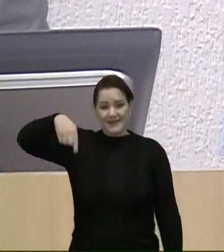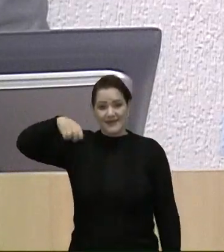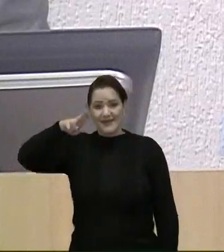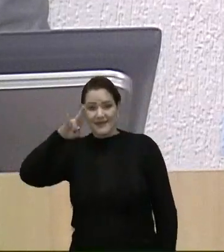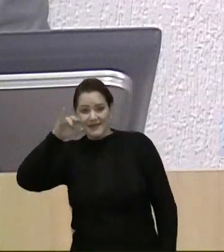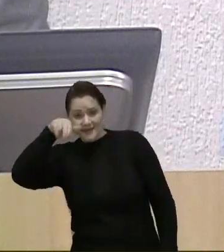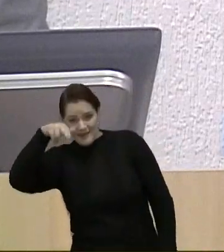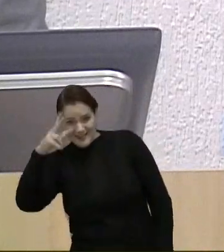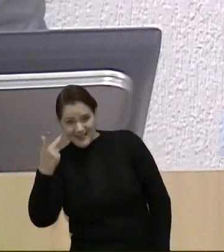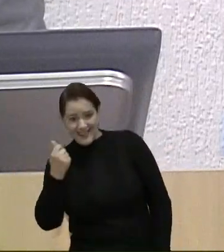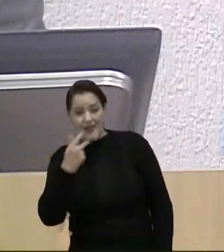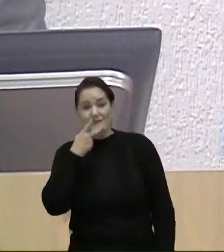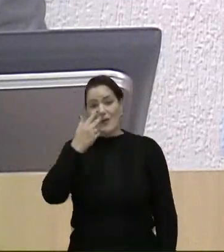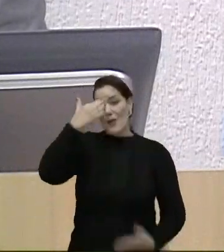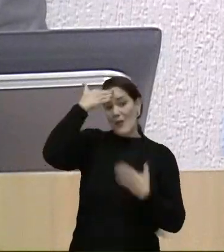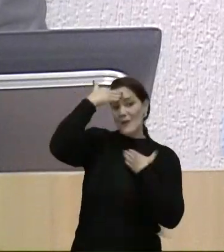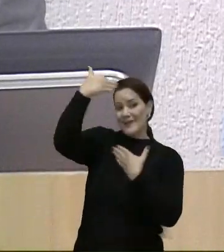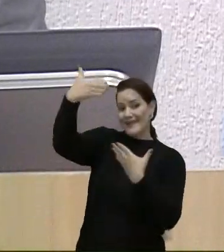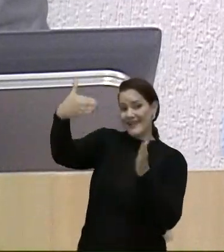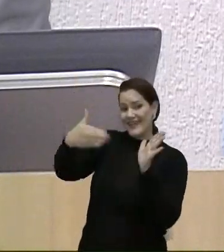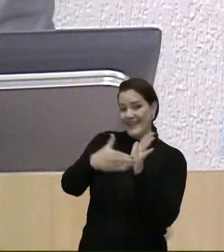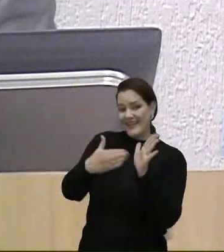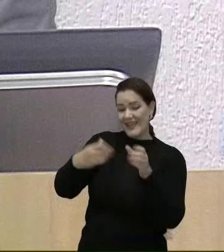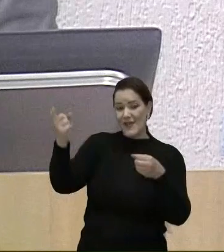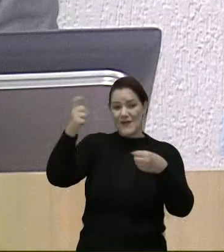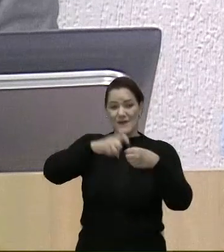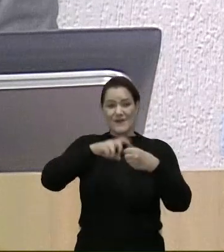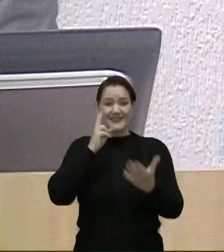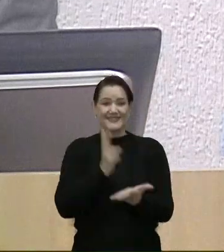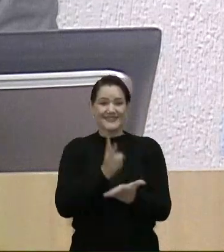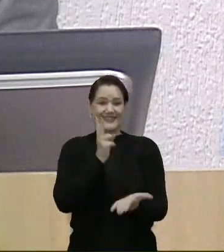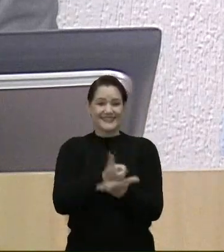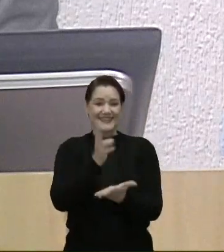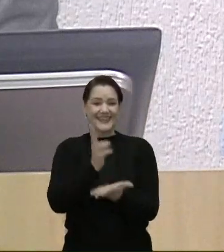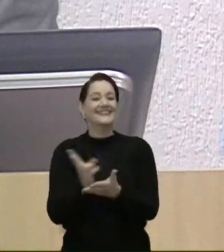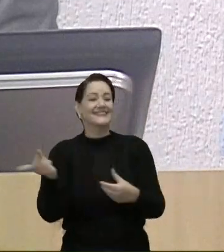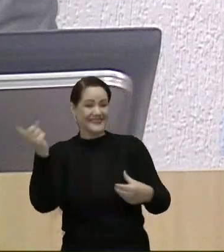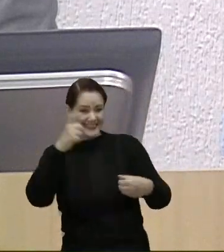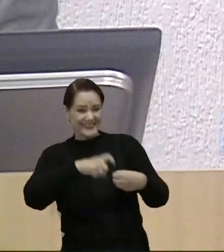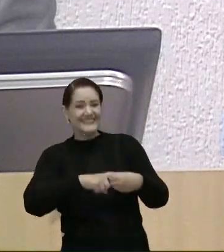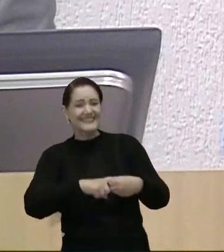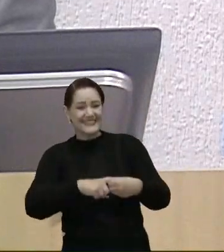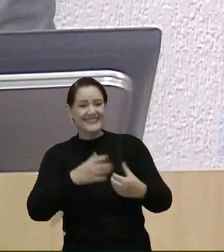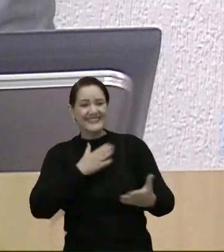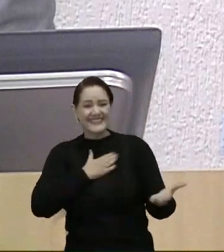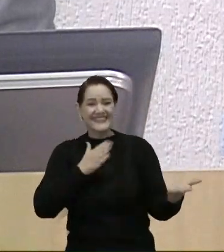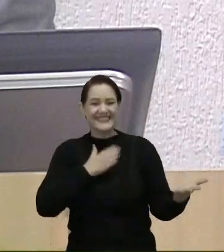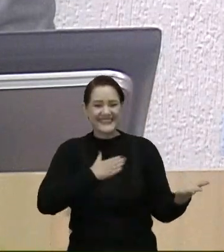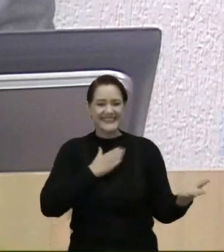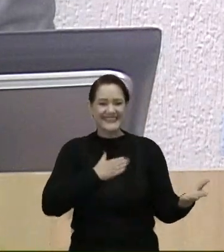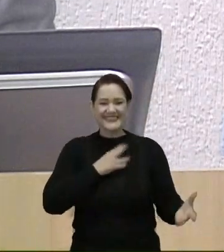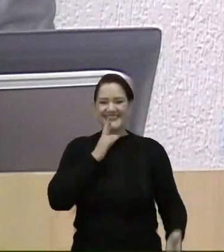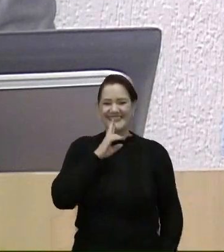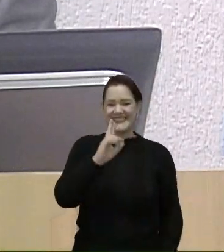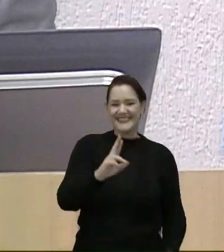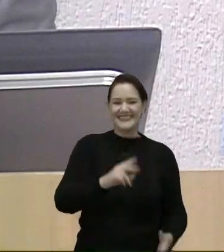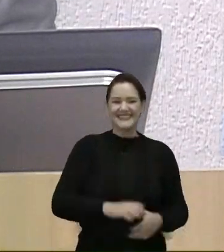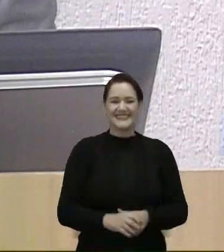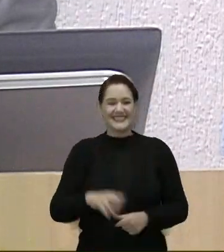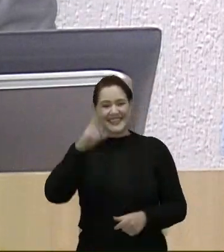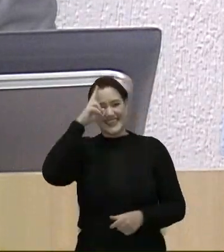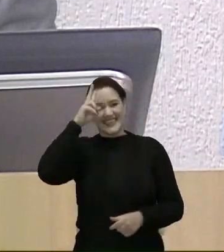obrigado e até... Volte sempre. E o Zequinha voltou, viu? Me deram um spoiler aqui, né?